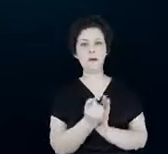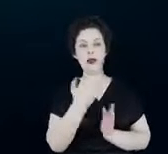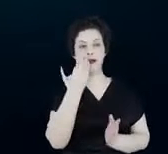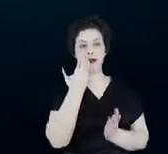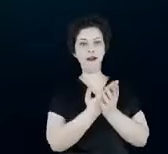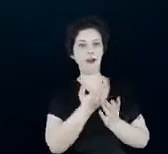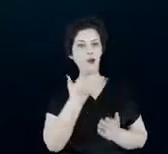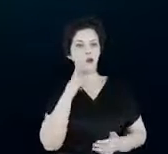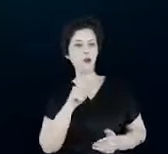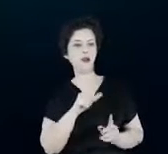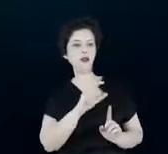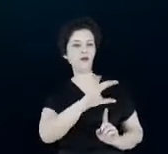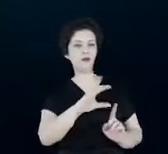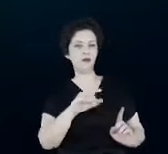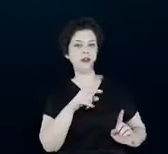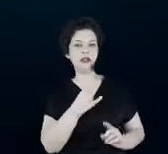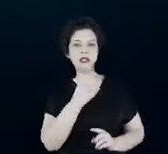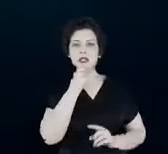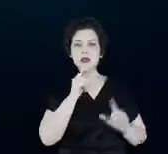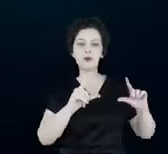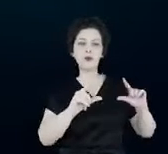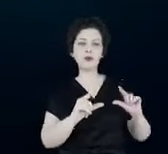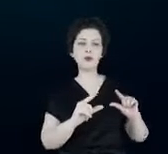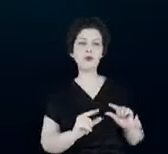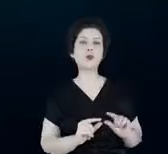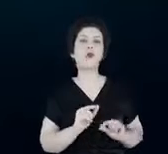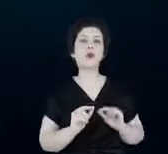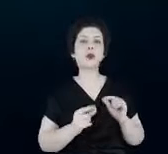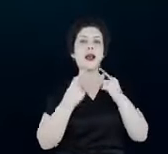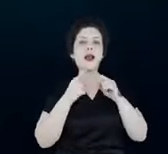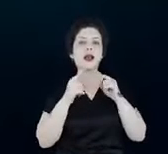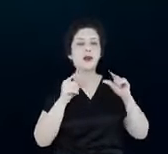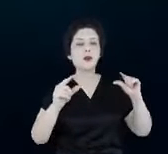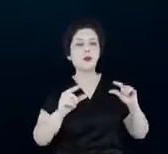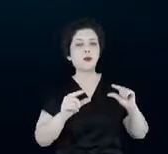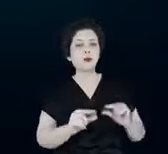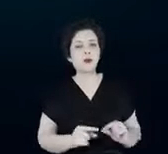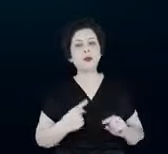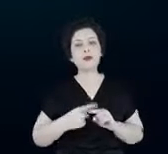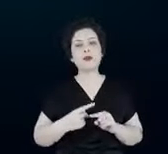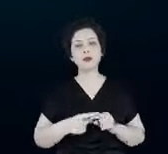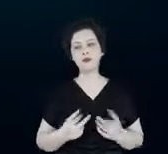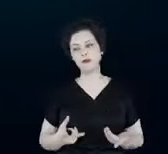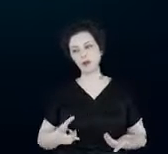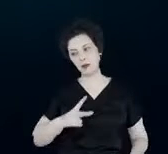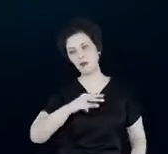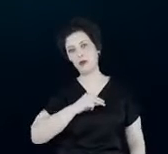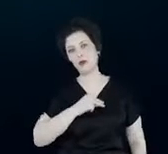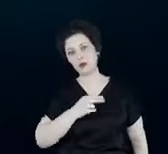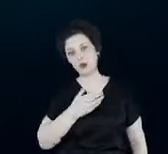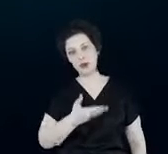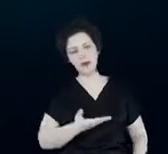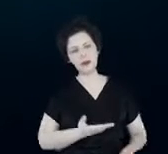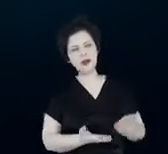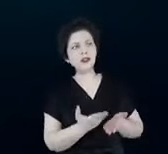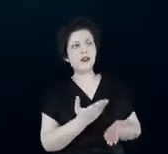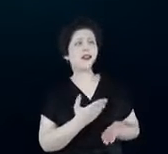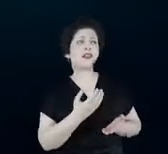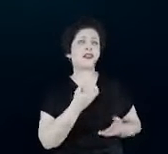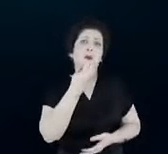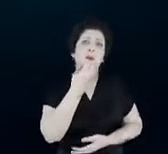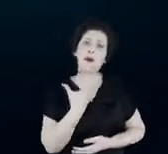credibilidade com o cliente é isso acaba reduzindo inclusive reclamações né Porque fala Poxa mas eles me trataram tão bem